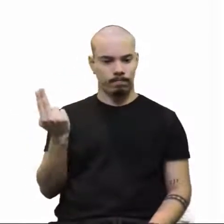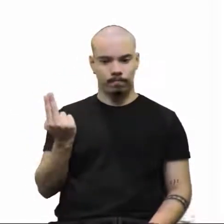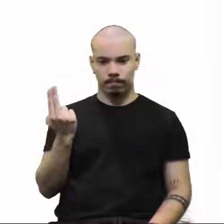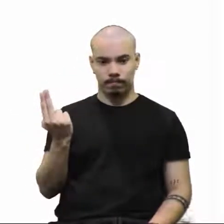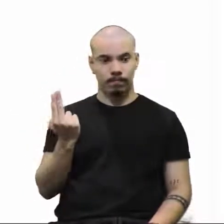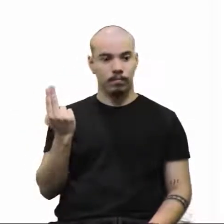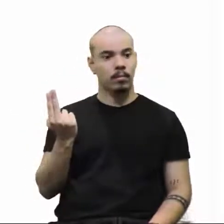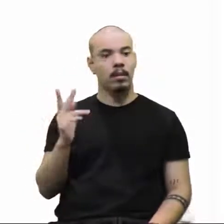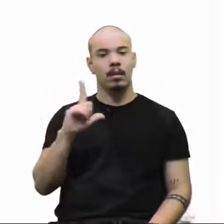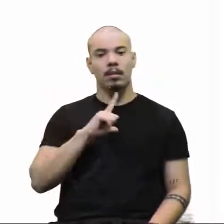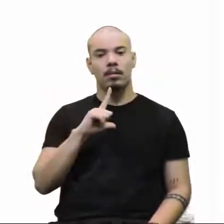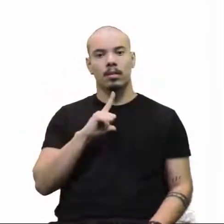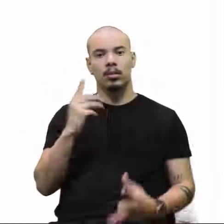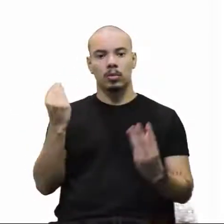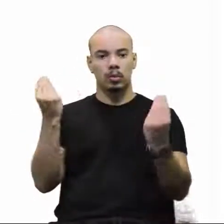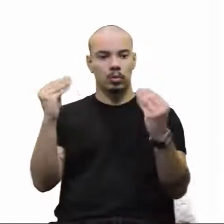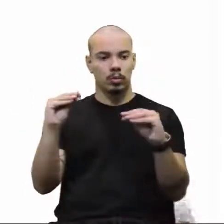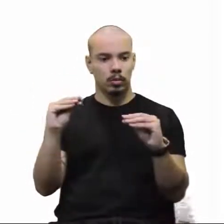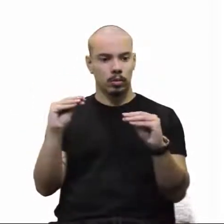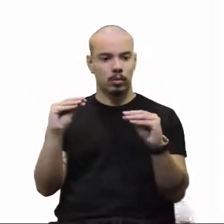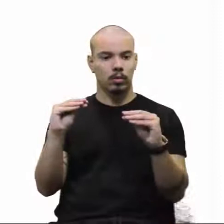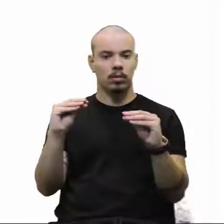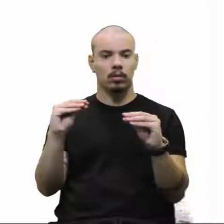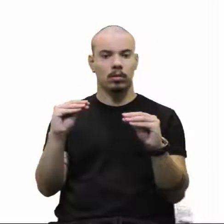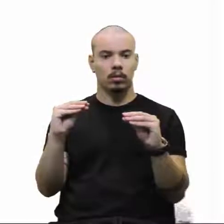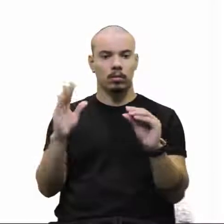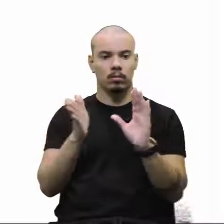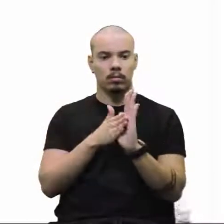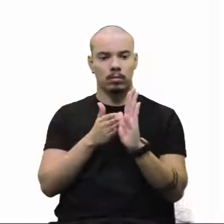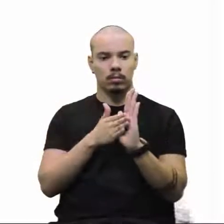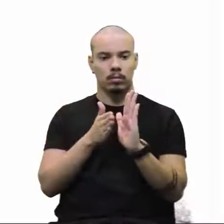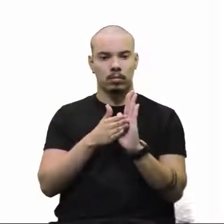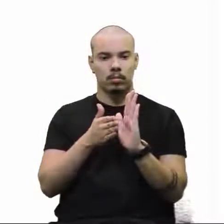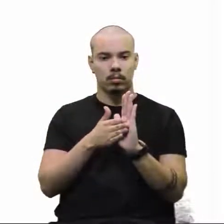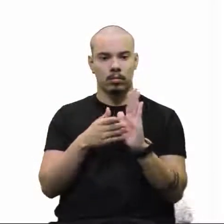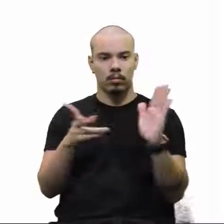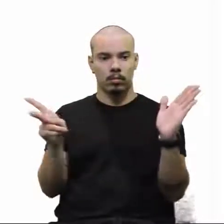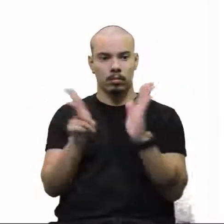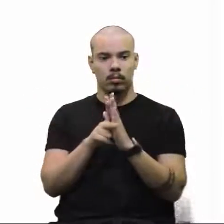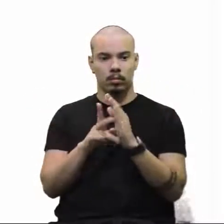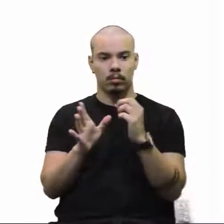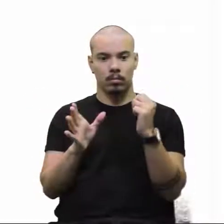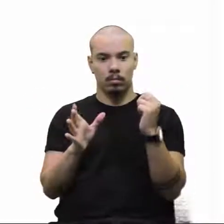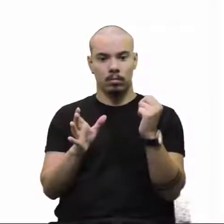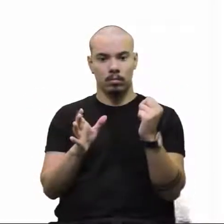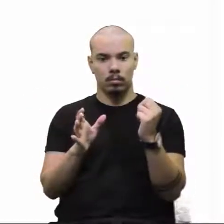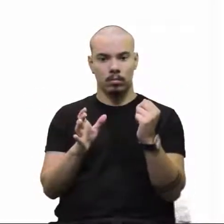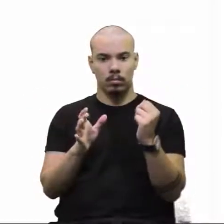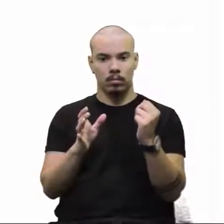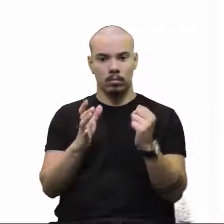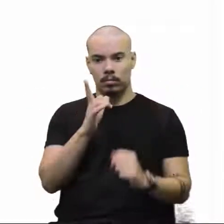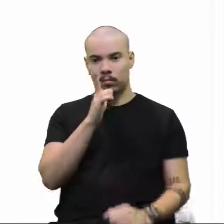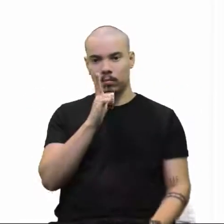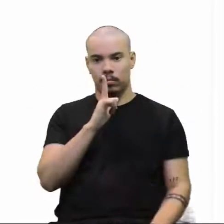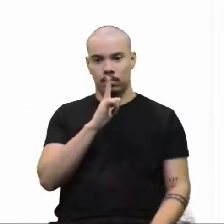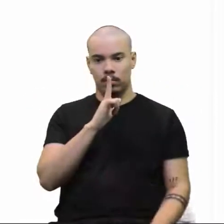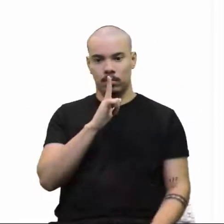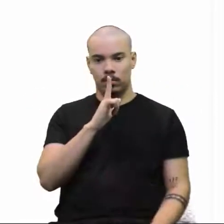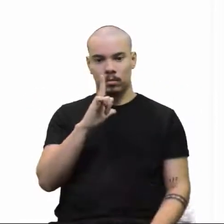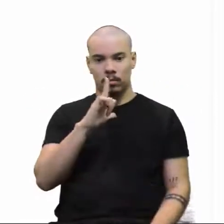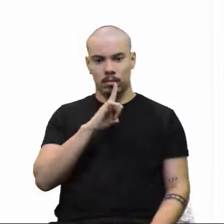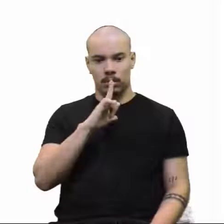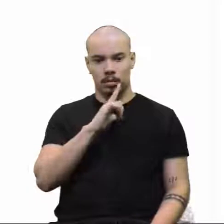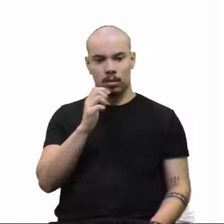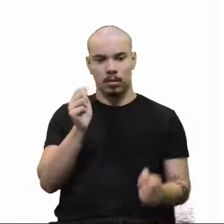você apoia os dedos. O campo tem que ser do seu pulso no amarelo, no laranja, que é o norte, e os